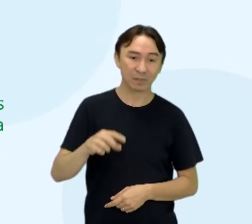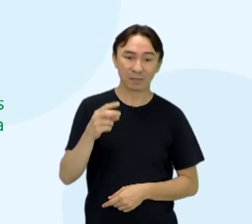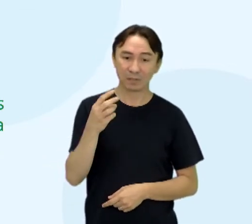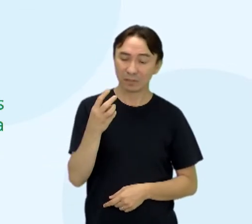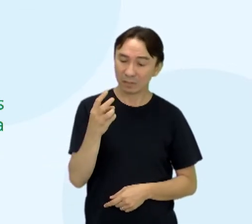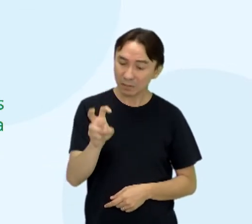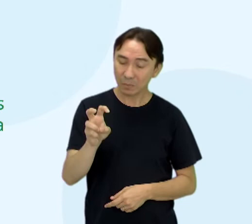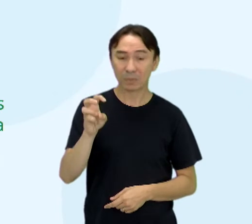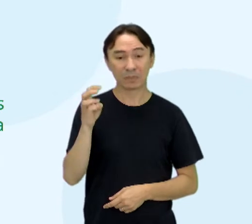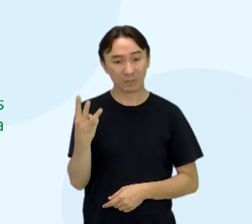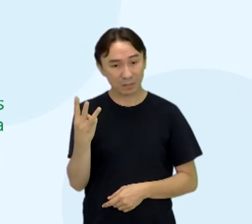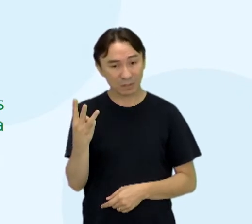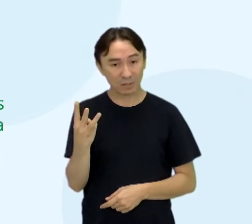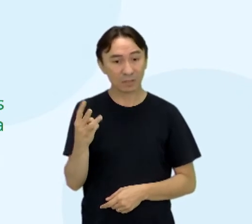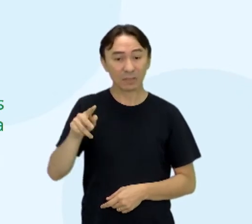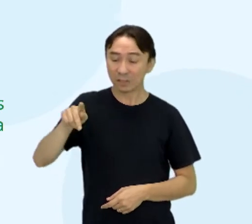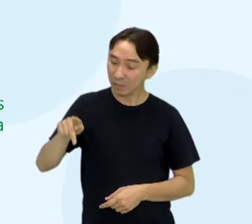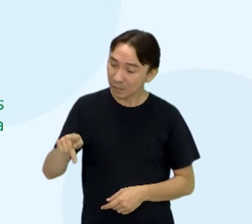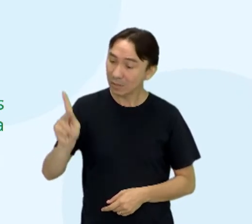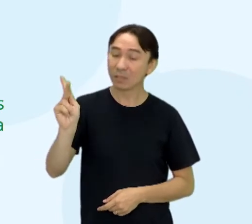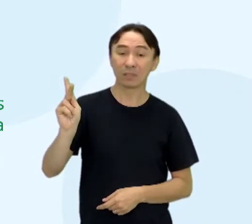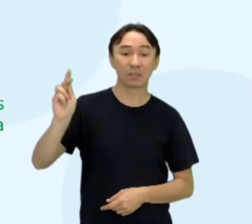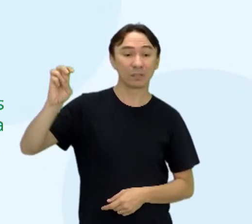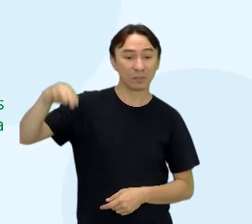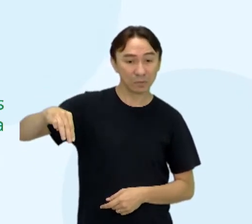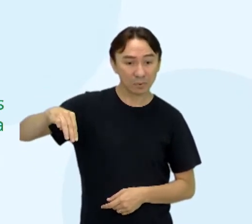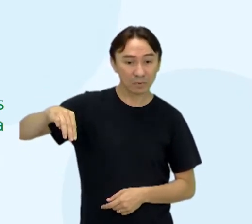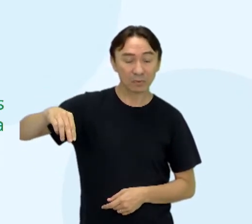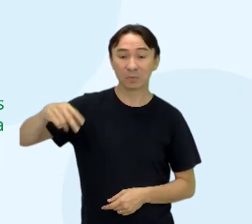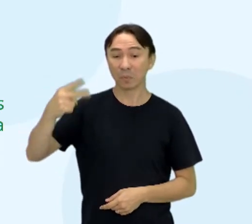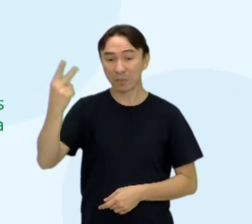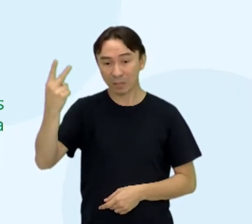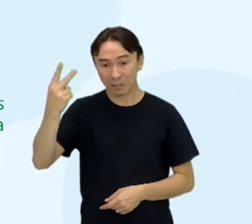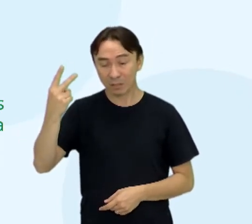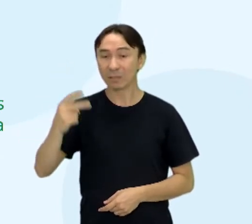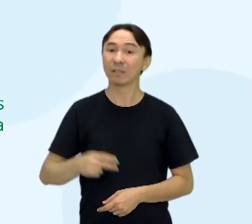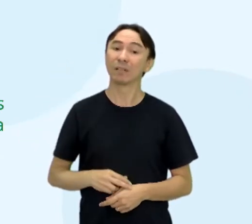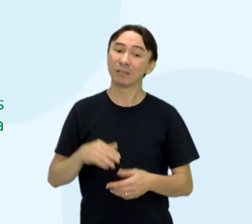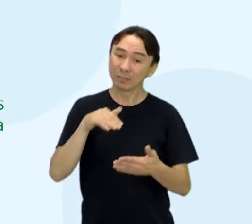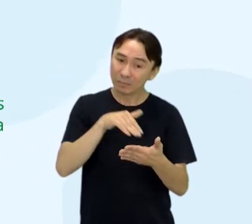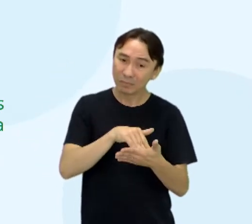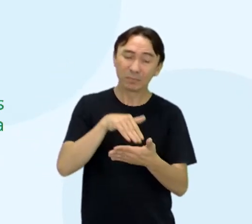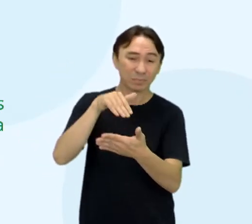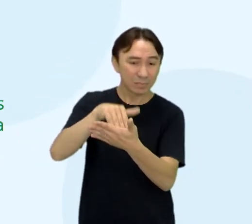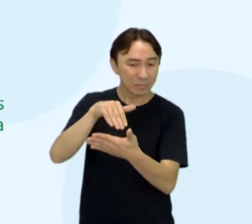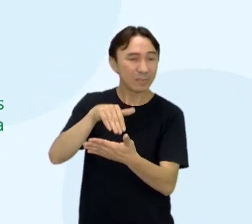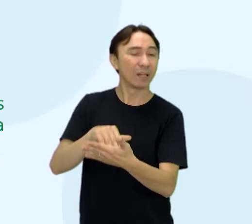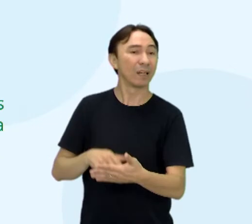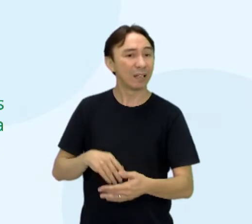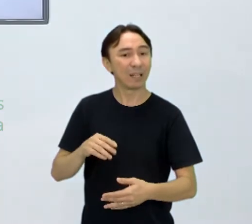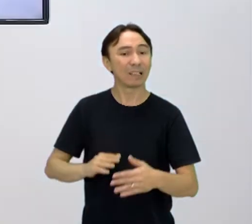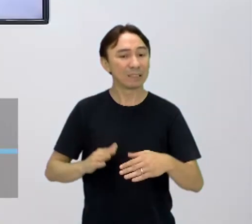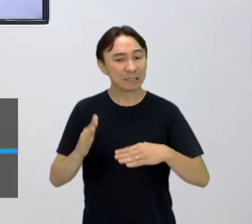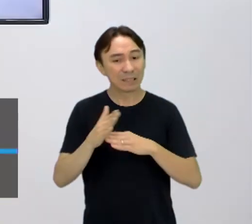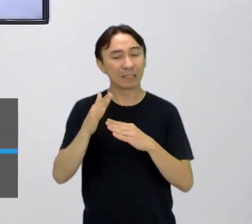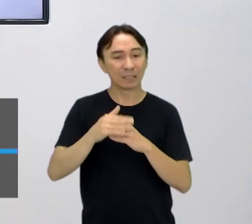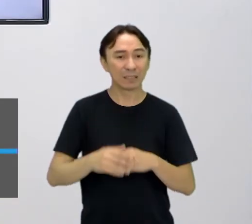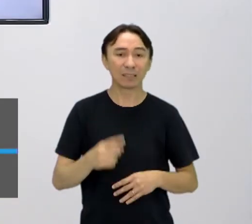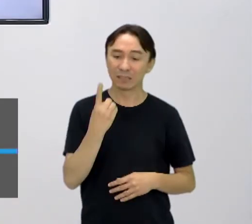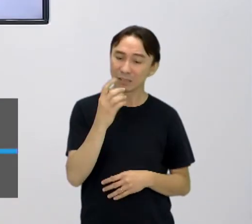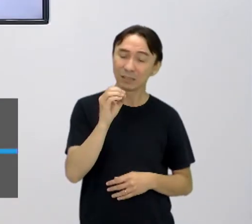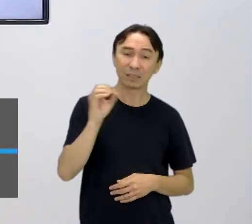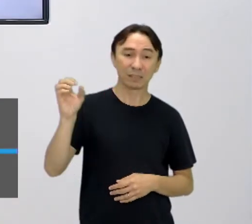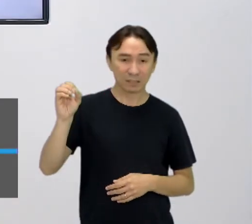29,53 quilômetros quadrados a cada 100 quilômetros quadrados. Não foi a floresta amazônica inteira, não, foi